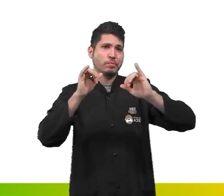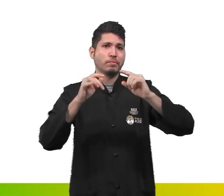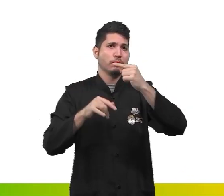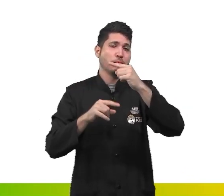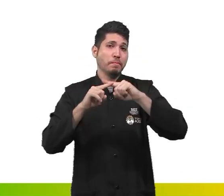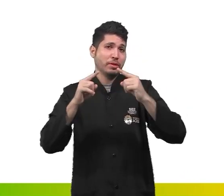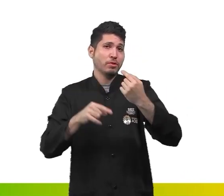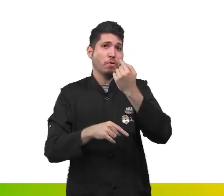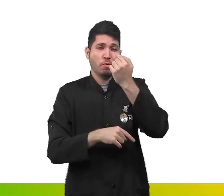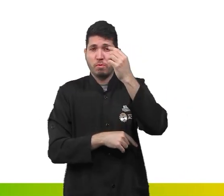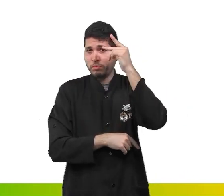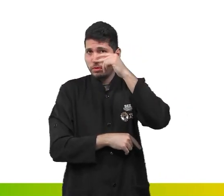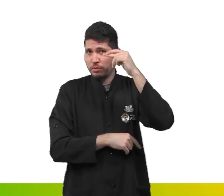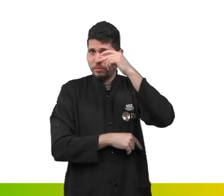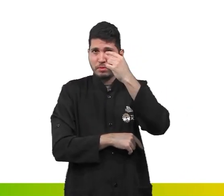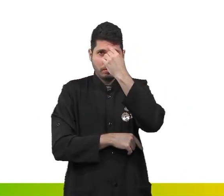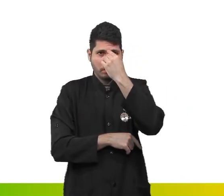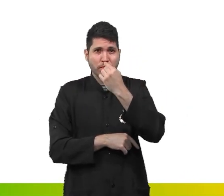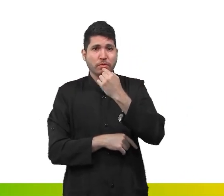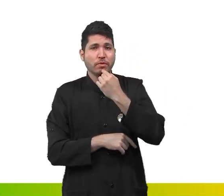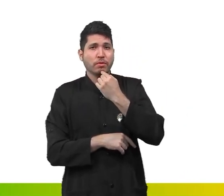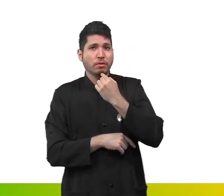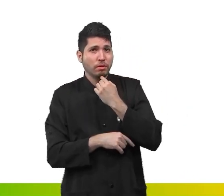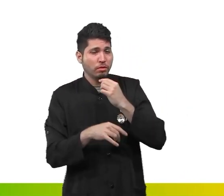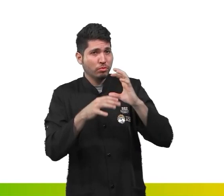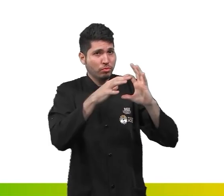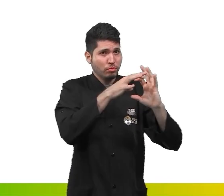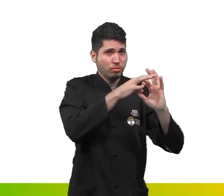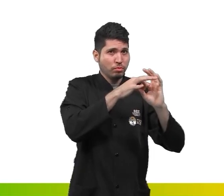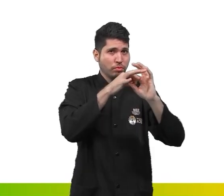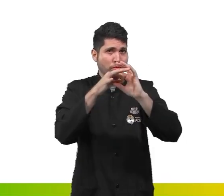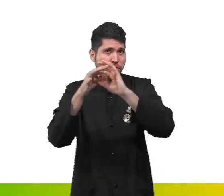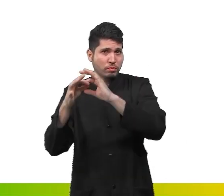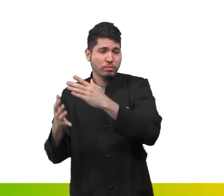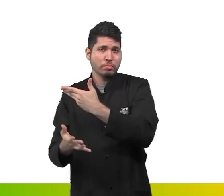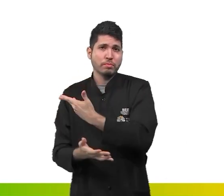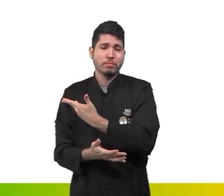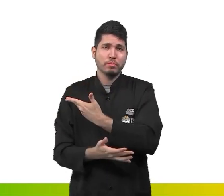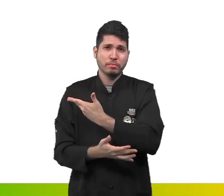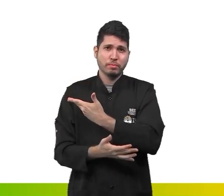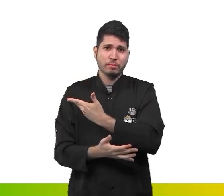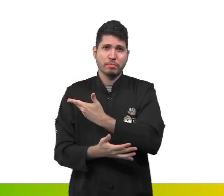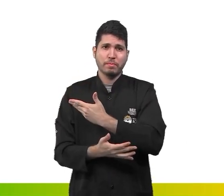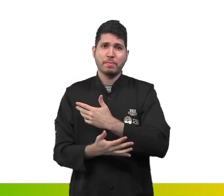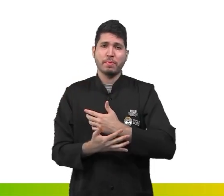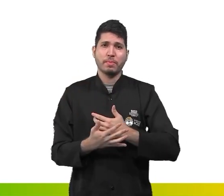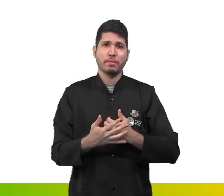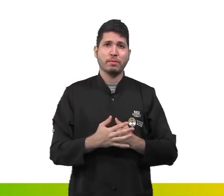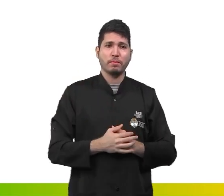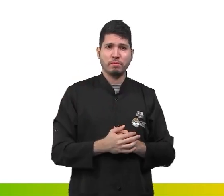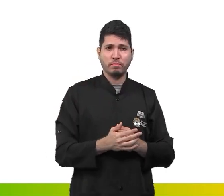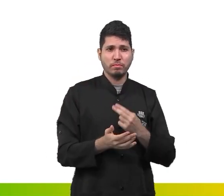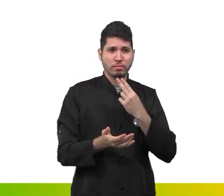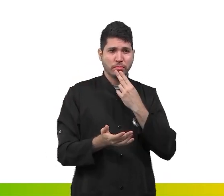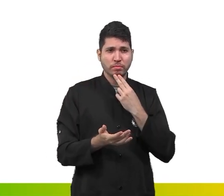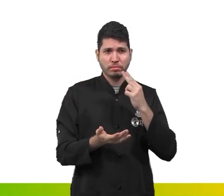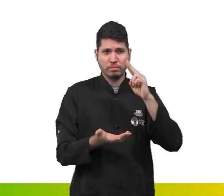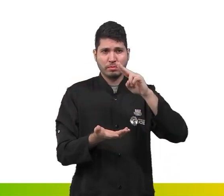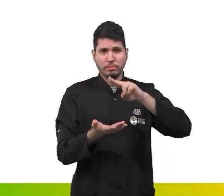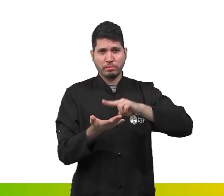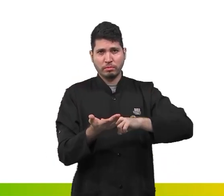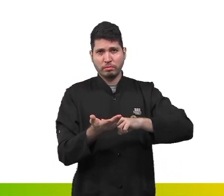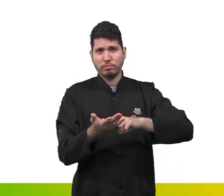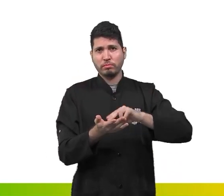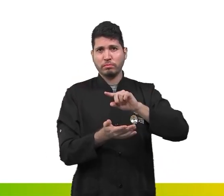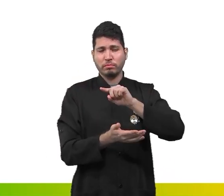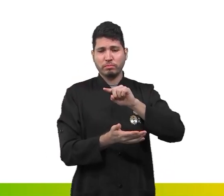analisada em contexto, né, galera? E é bem do nosso contexto tá criando essa imagem aí. Carta, ninguém se falou em carta.